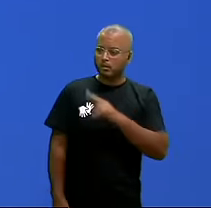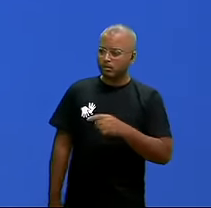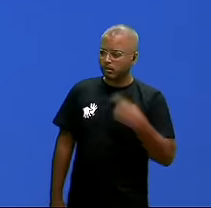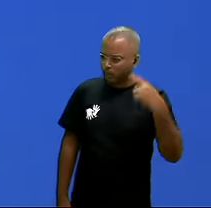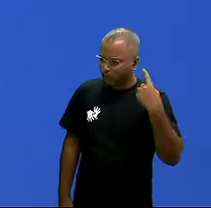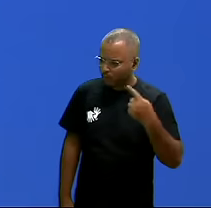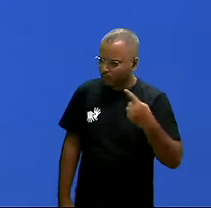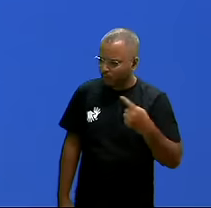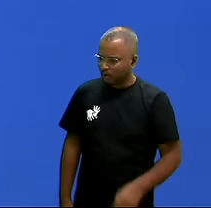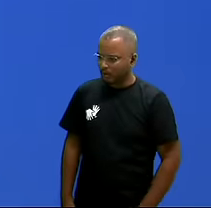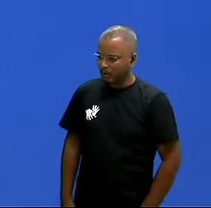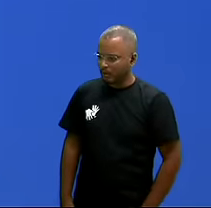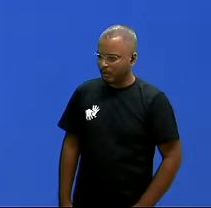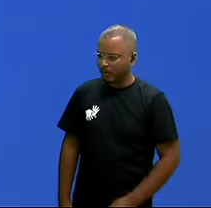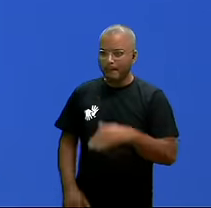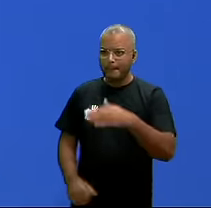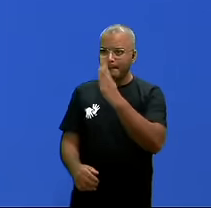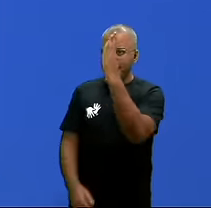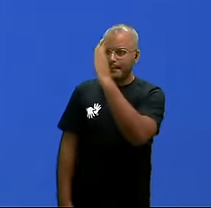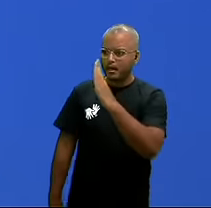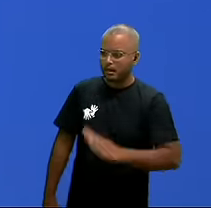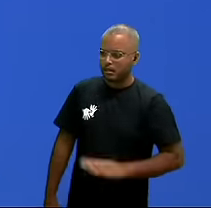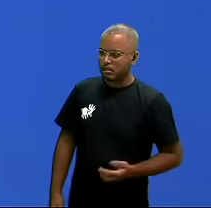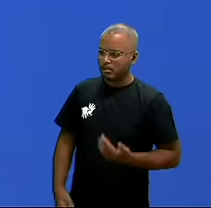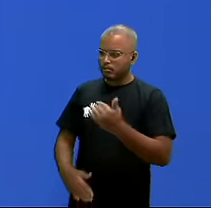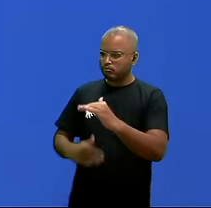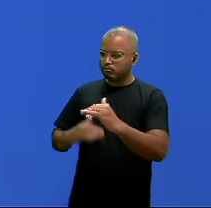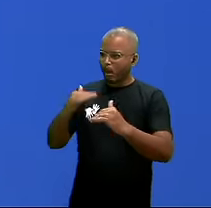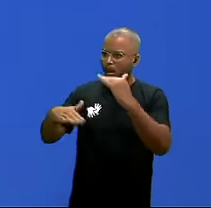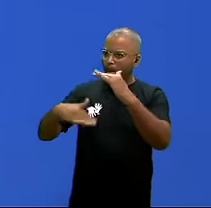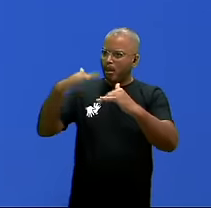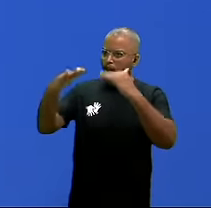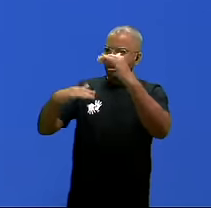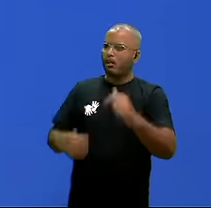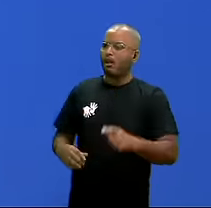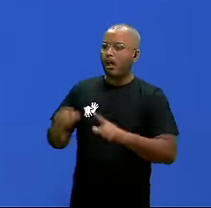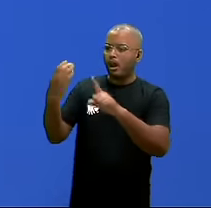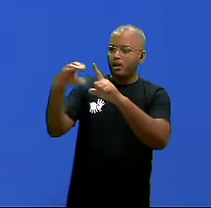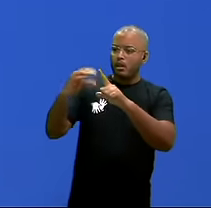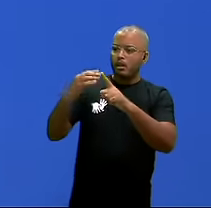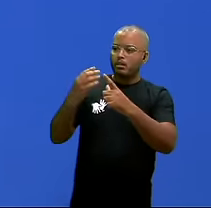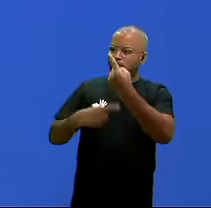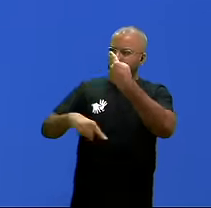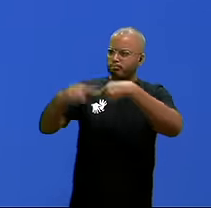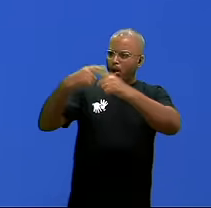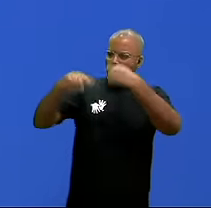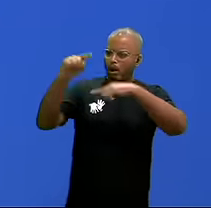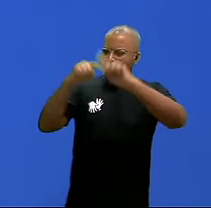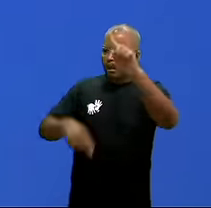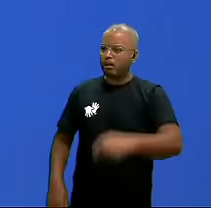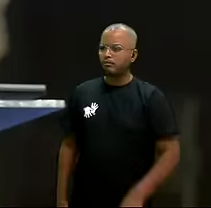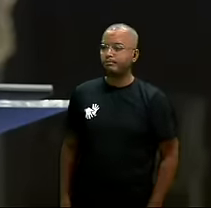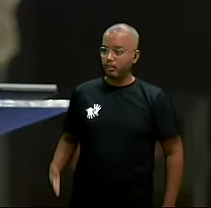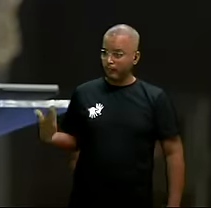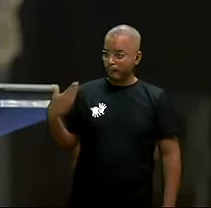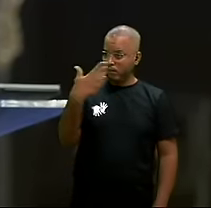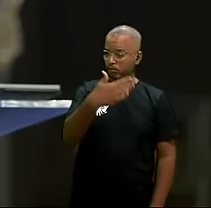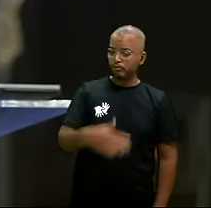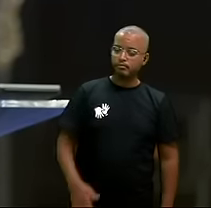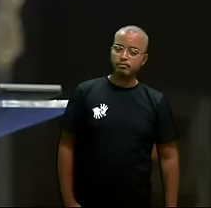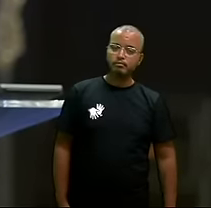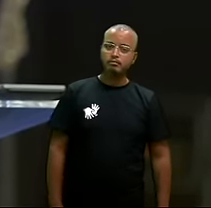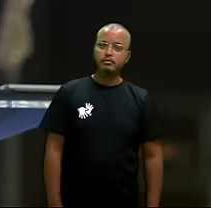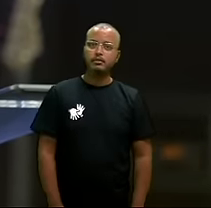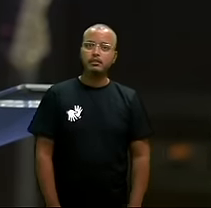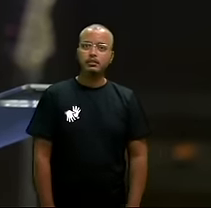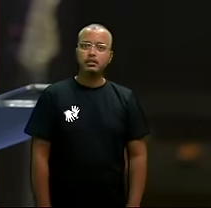vocês estão vivendo no Brasil. Olha o que Deus está fazendo na Lagoa Niterói. Eu falei, irmão, eu te conto quando chegar aí. Aí sabe o que aconteceu? Ele falou comigo assim, chegar aqui